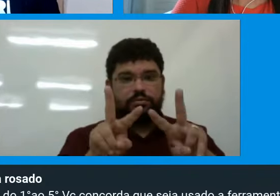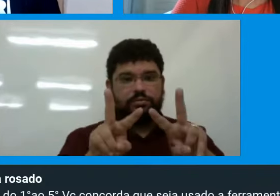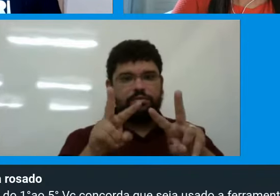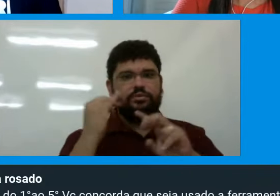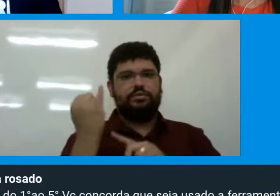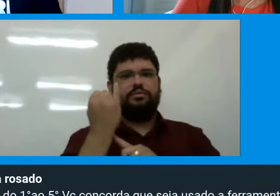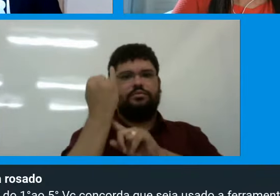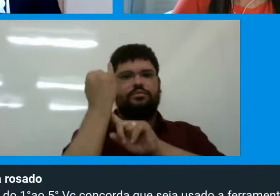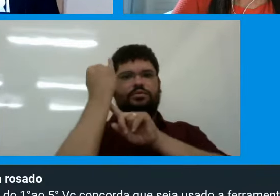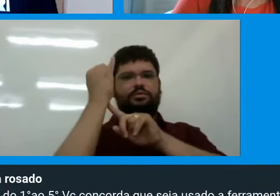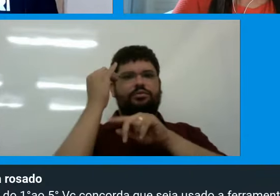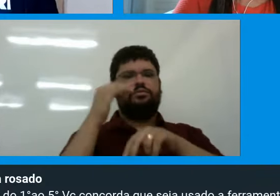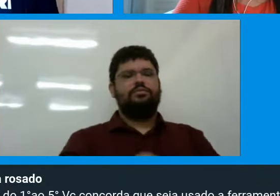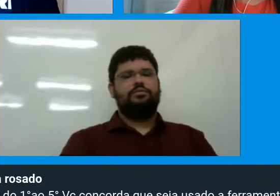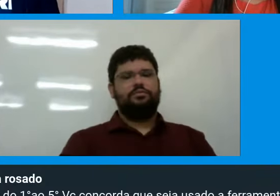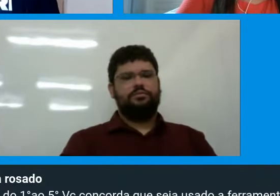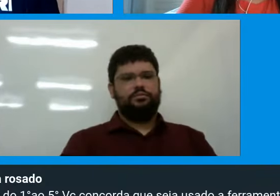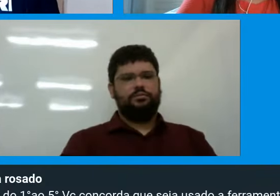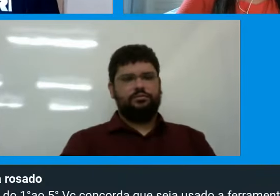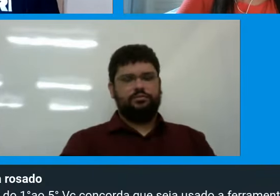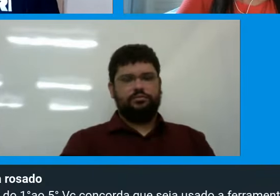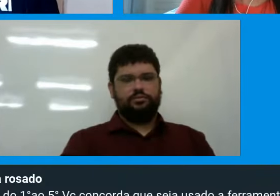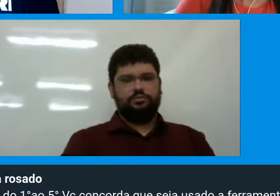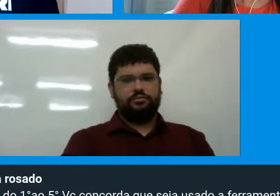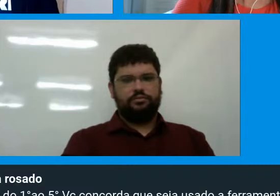sim, professora Maria Giovanna.